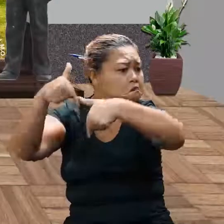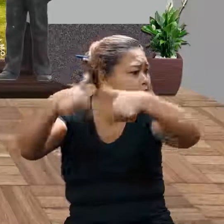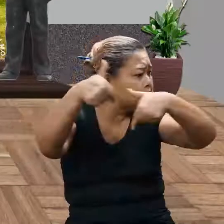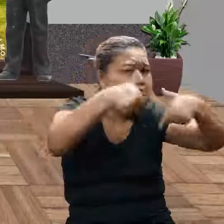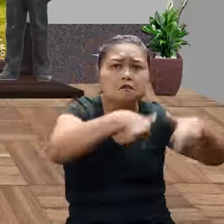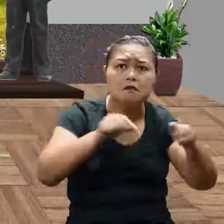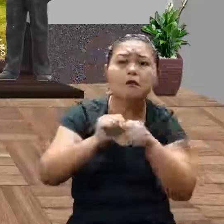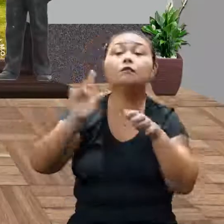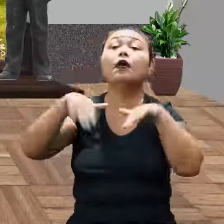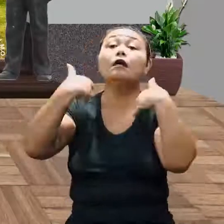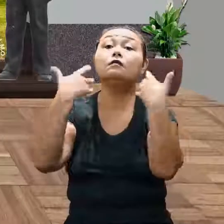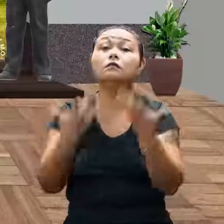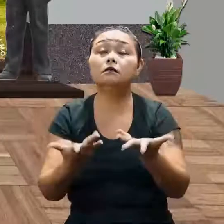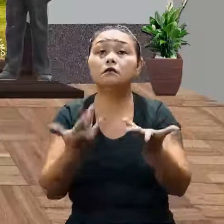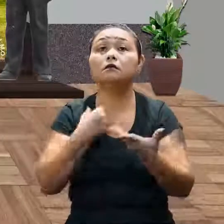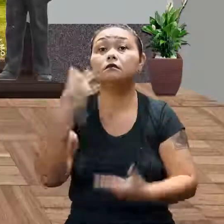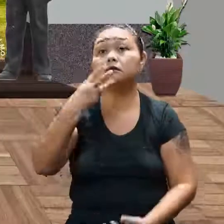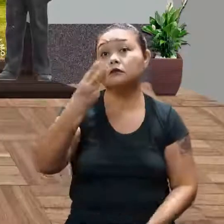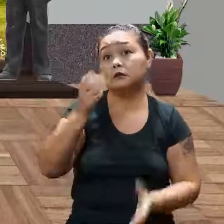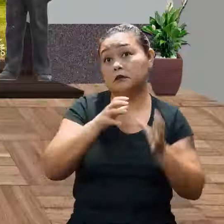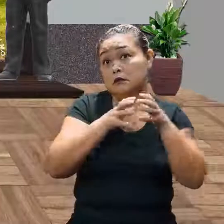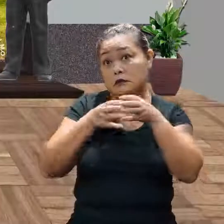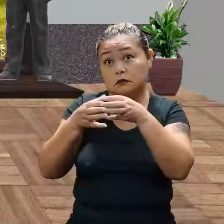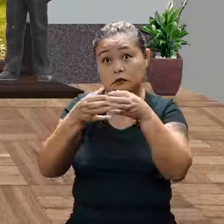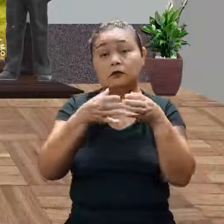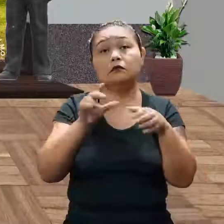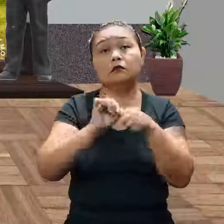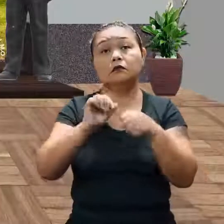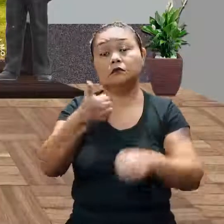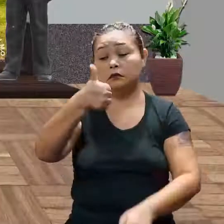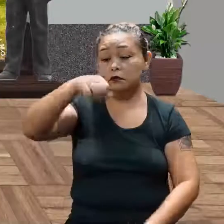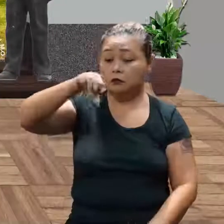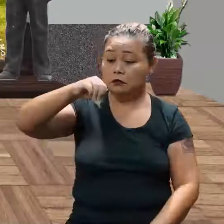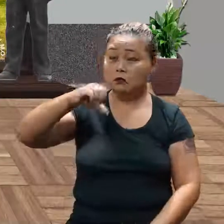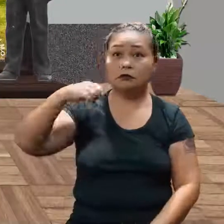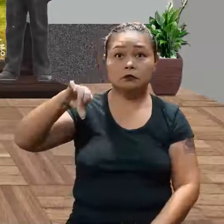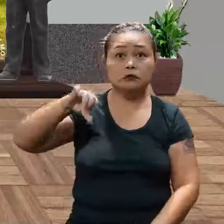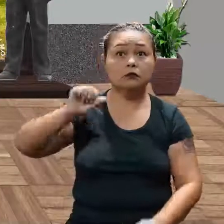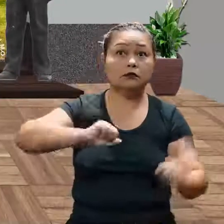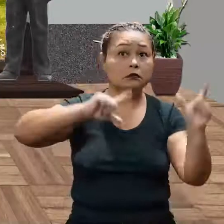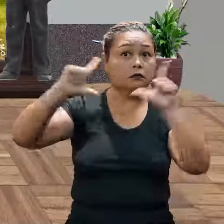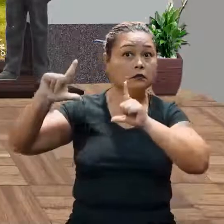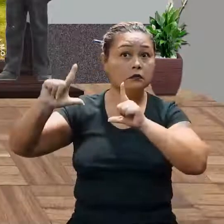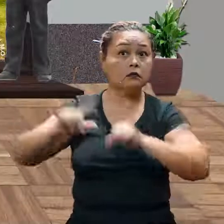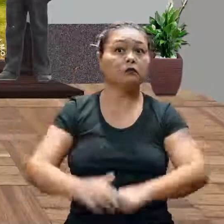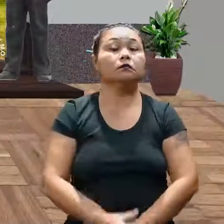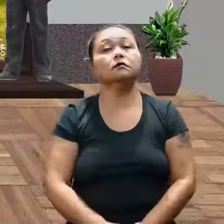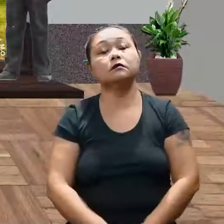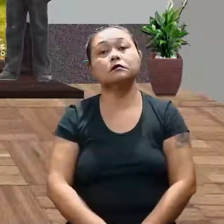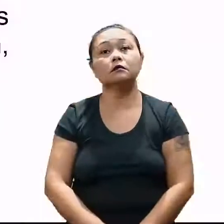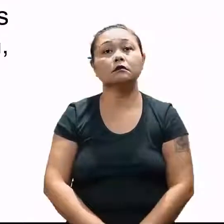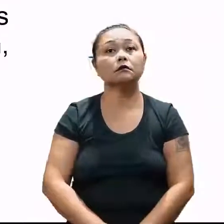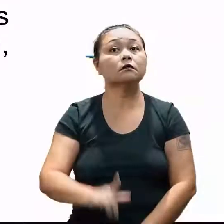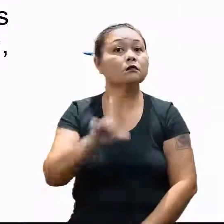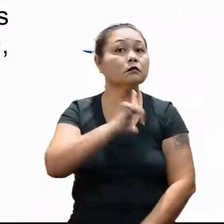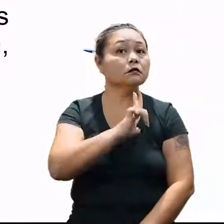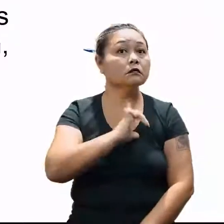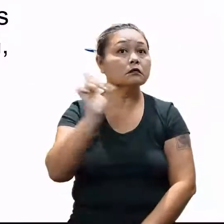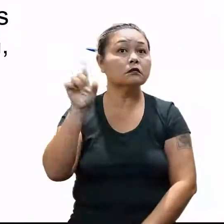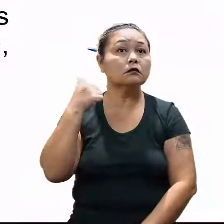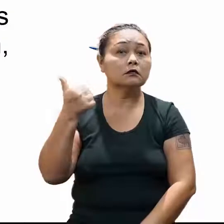Então, nós estamos na terceira fase da expedição. 1909. Na tela para vocês. Nós temos